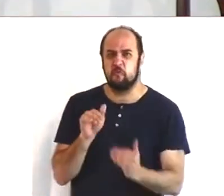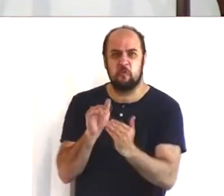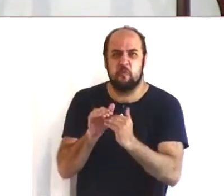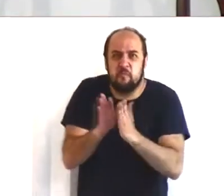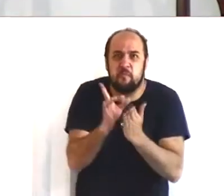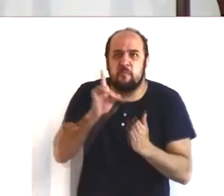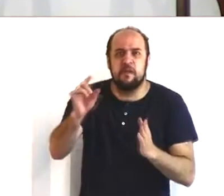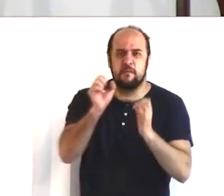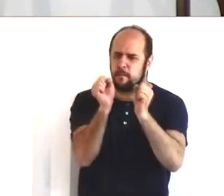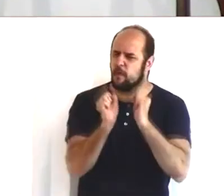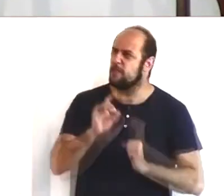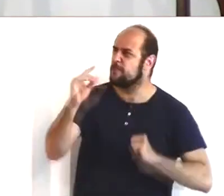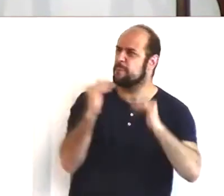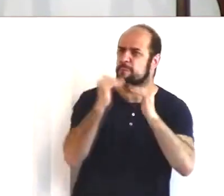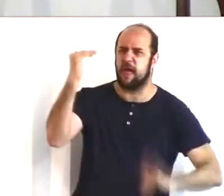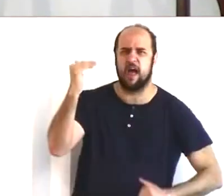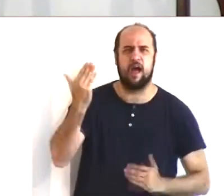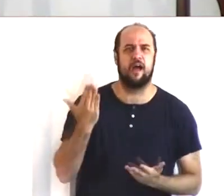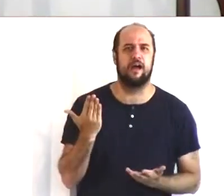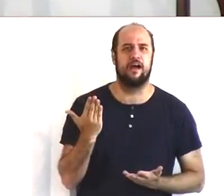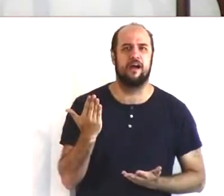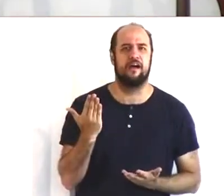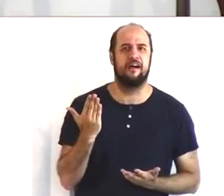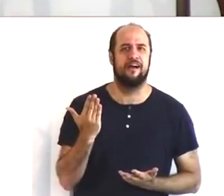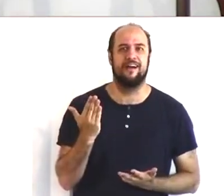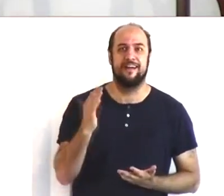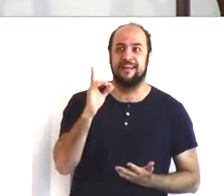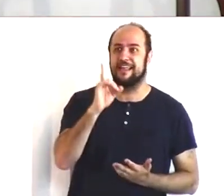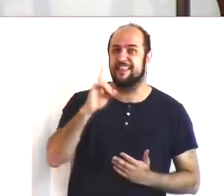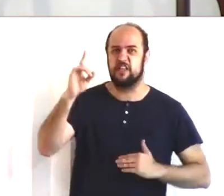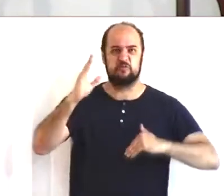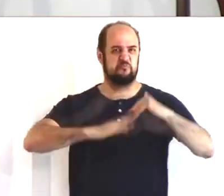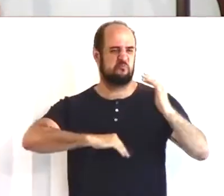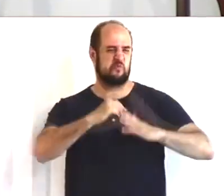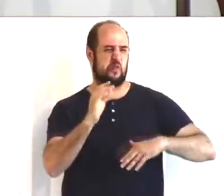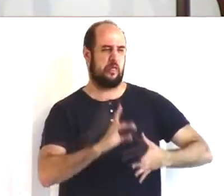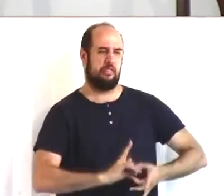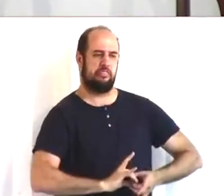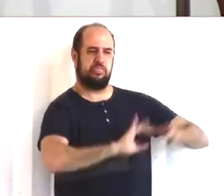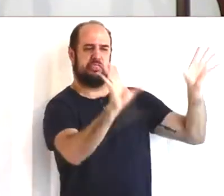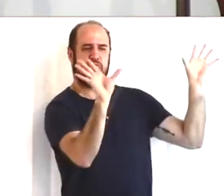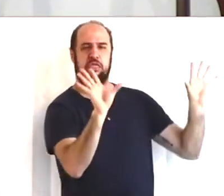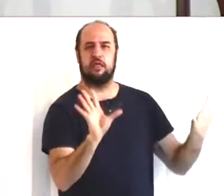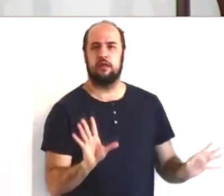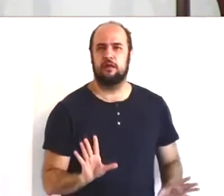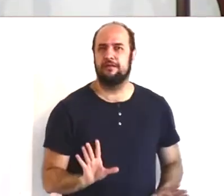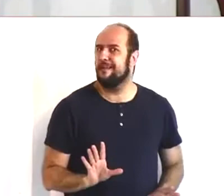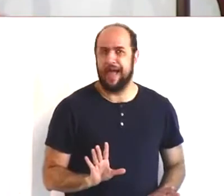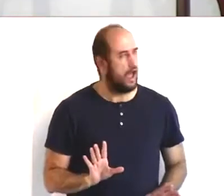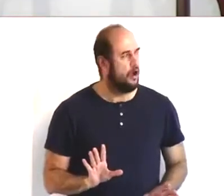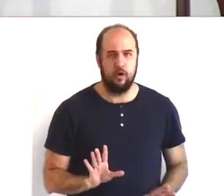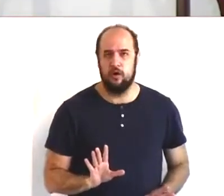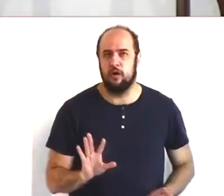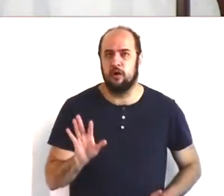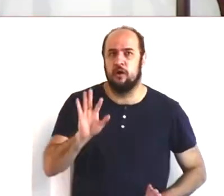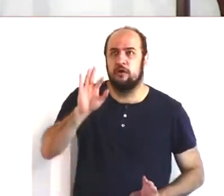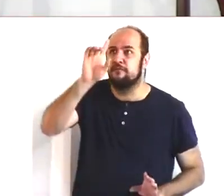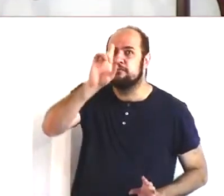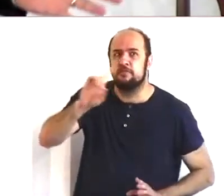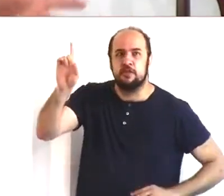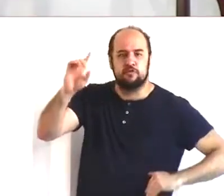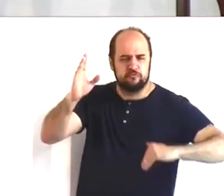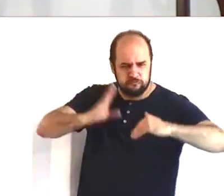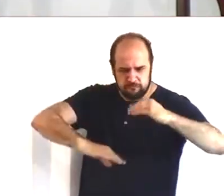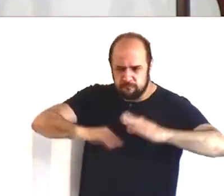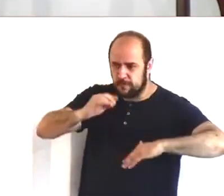poder de Deus. Deus não criou o que criou e deixou para que os homens fizessem o que quisessem. Deus não criou